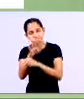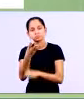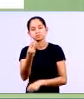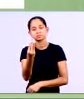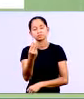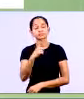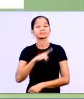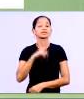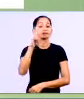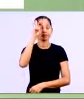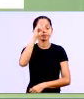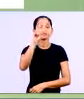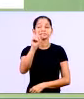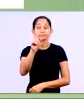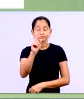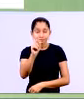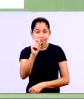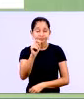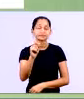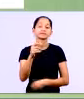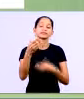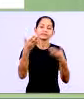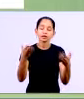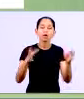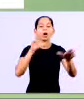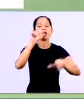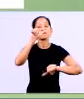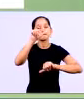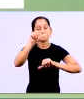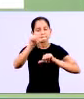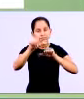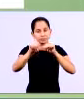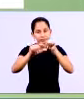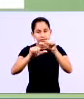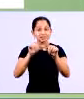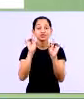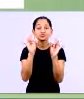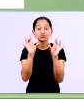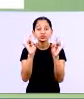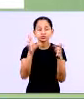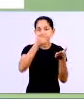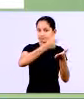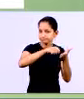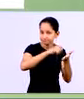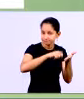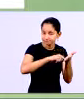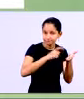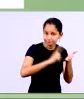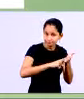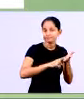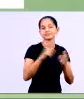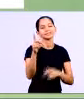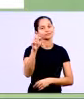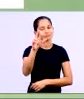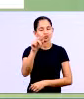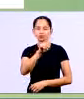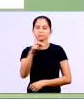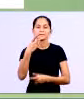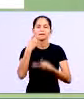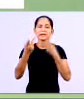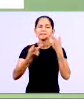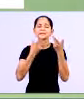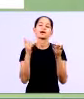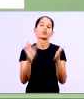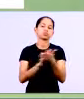Lembrando para vocês, então, mais uma vez, que essa mudança é na escrita e não na pronúncia, na